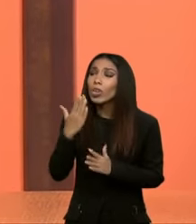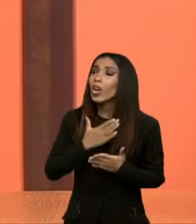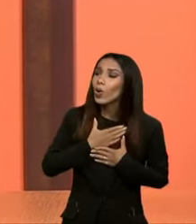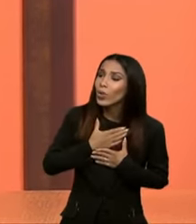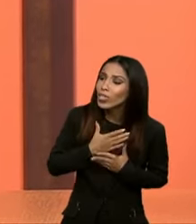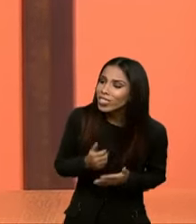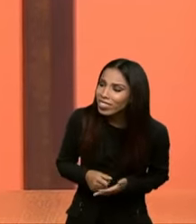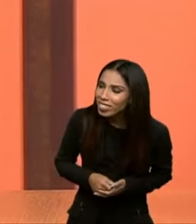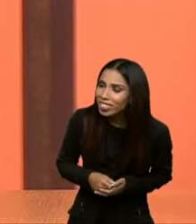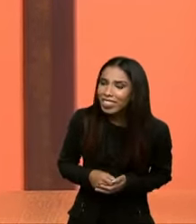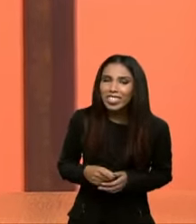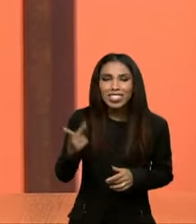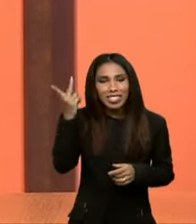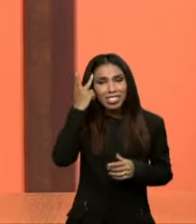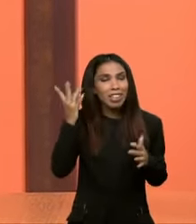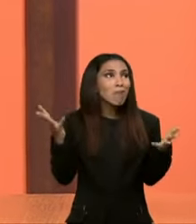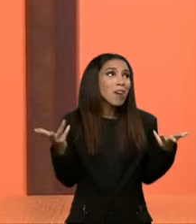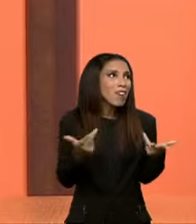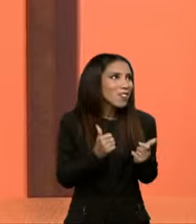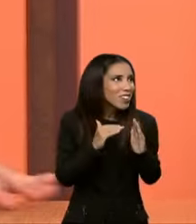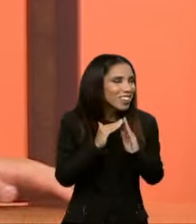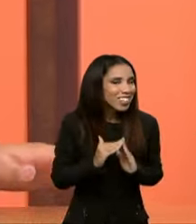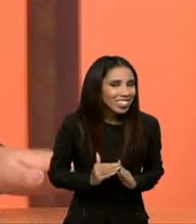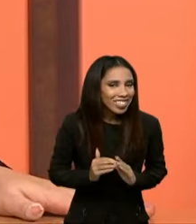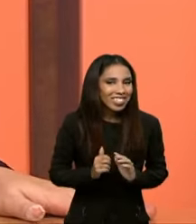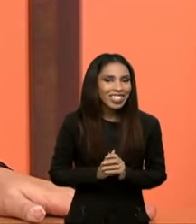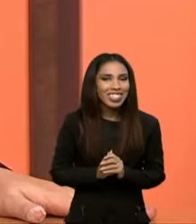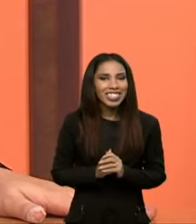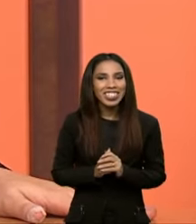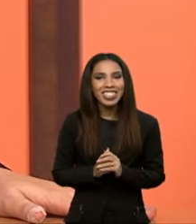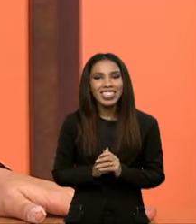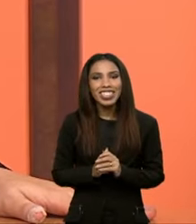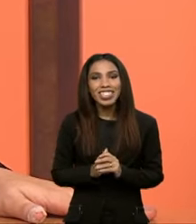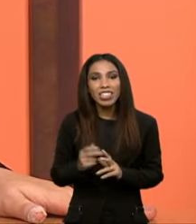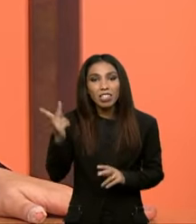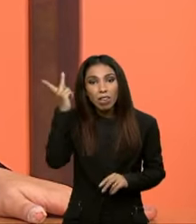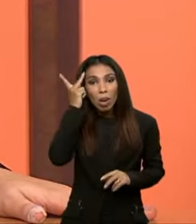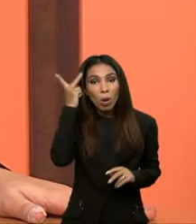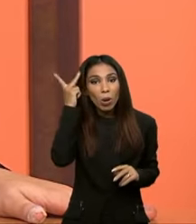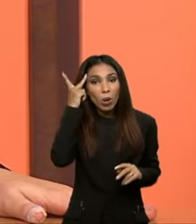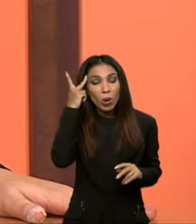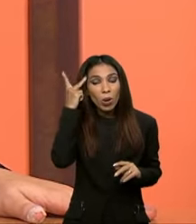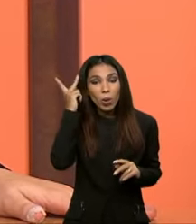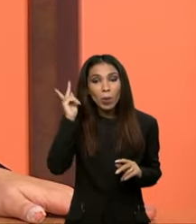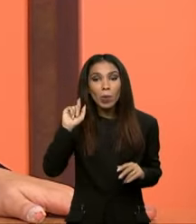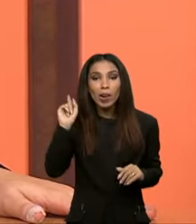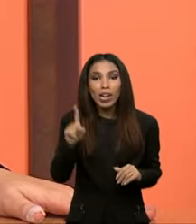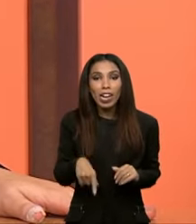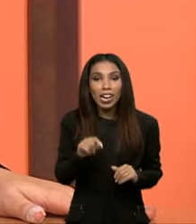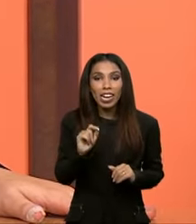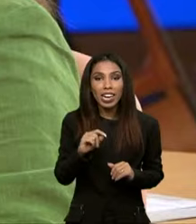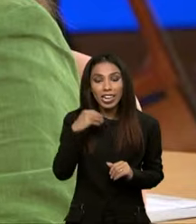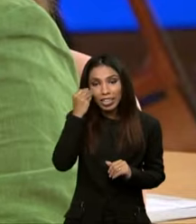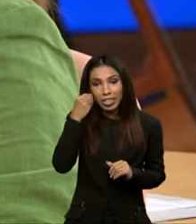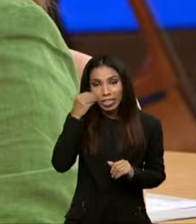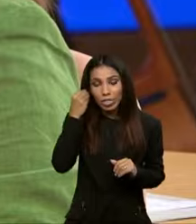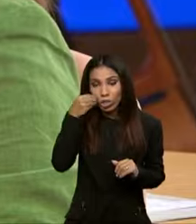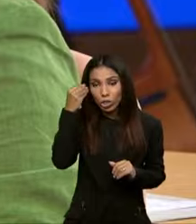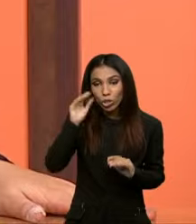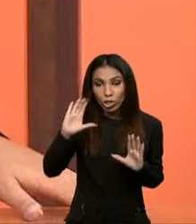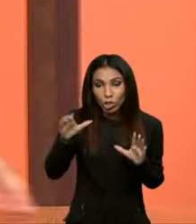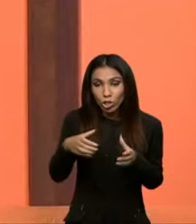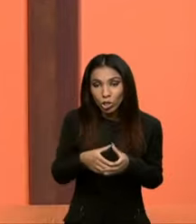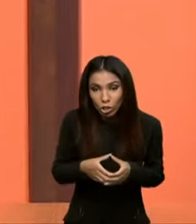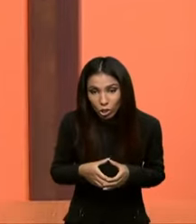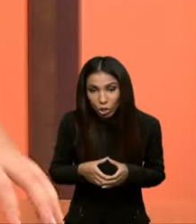Falar. Mas São Paulo é maravilhoso de morar, São né? São Paulo tem uma... A praia do Paulista é o coletivo. É. É a experiência coletiva. É a